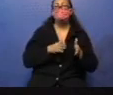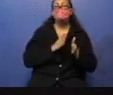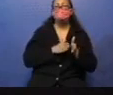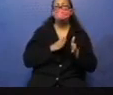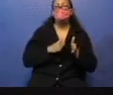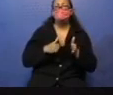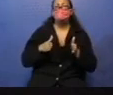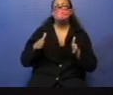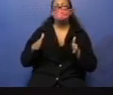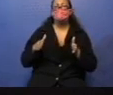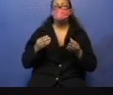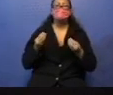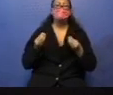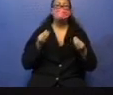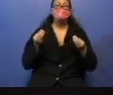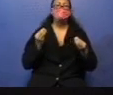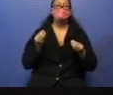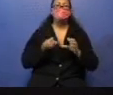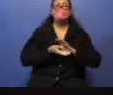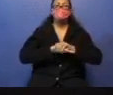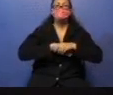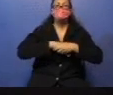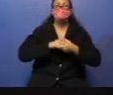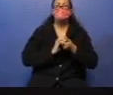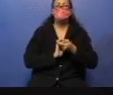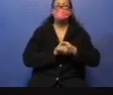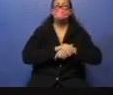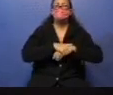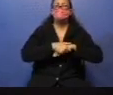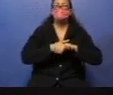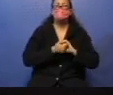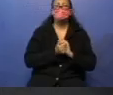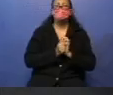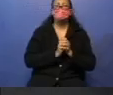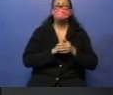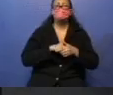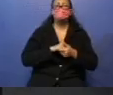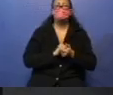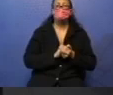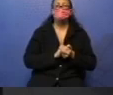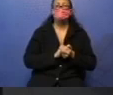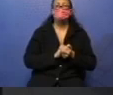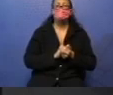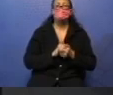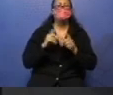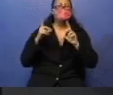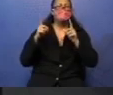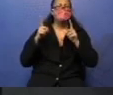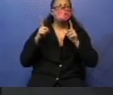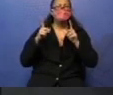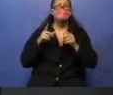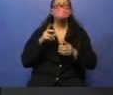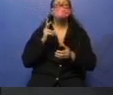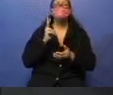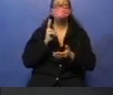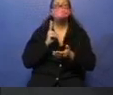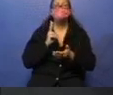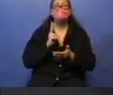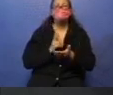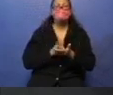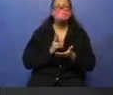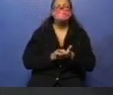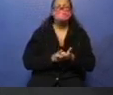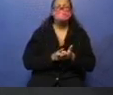de como as mãos devem ser lavadas, higienizadas. Toda hora está mostrando na televisão também por